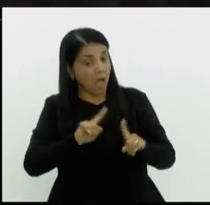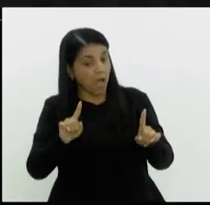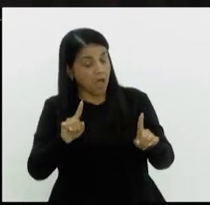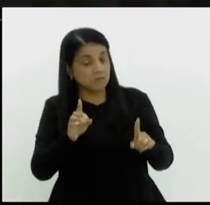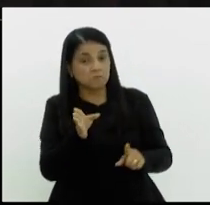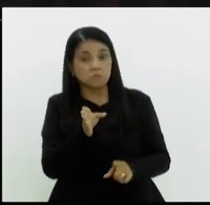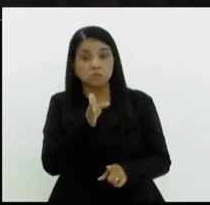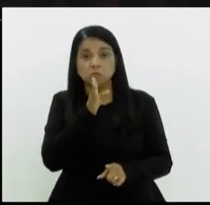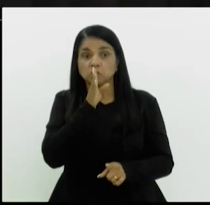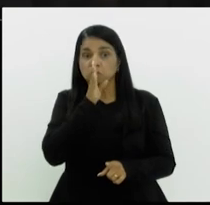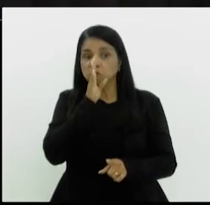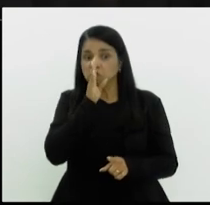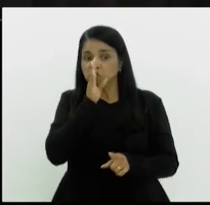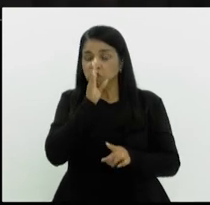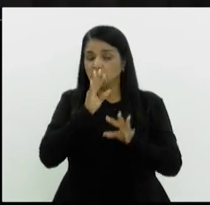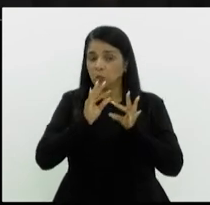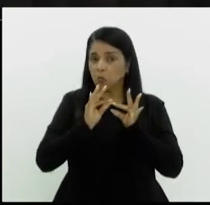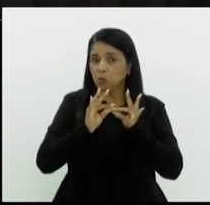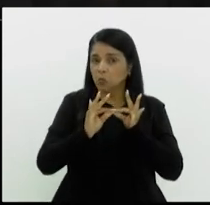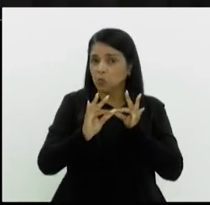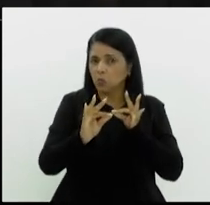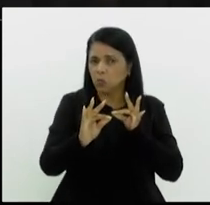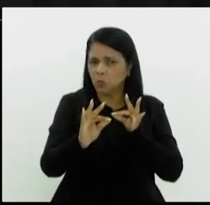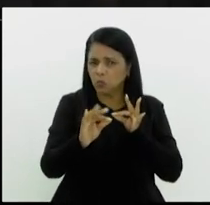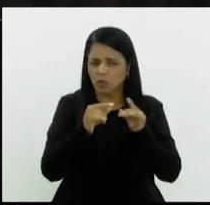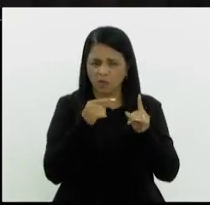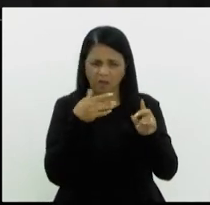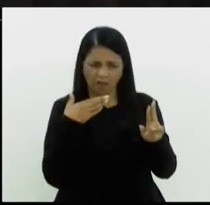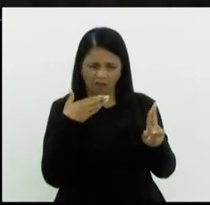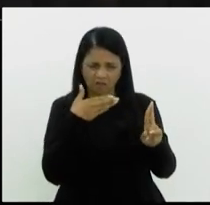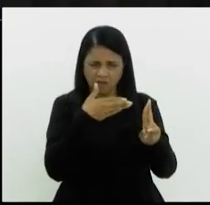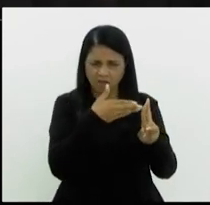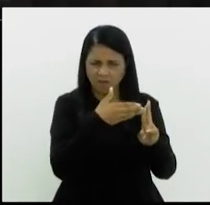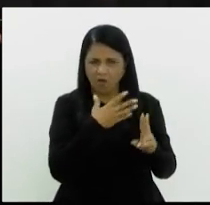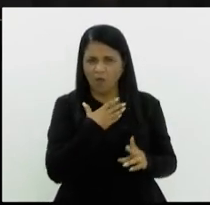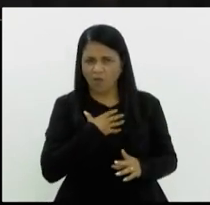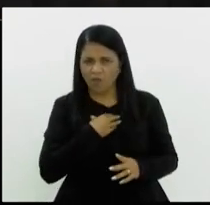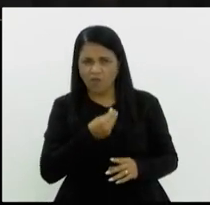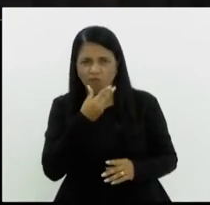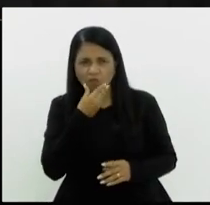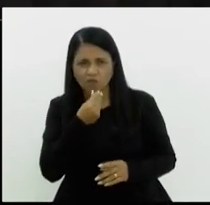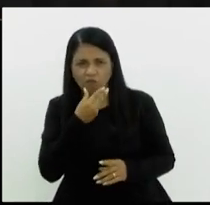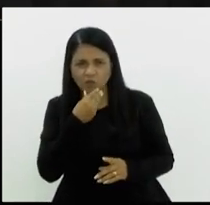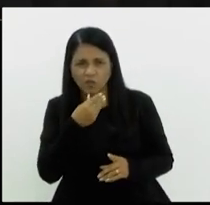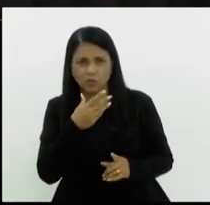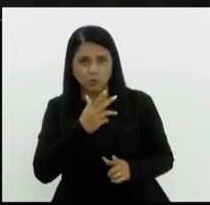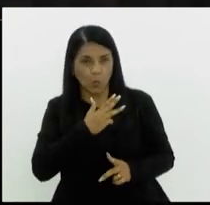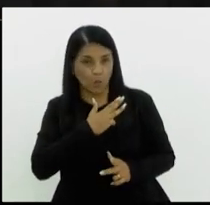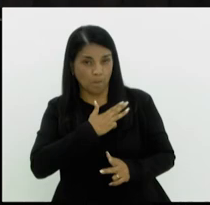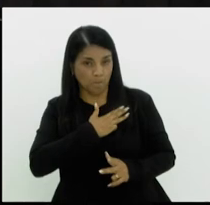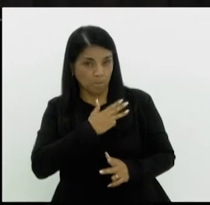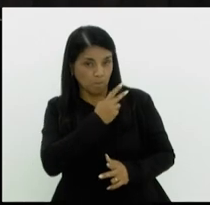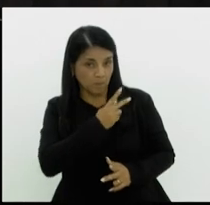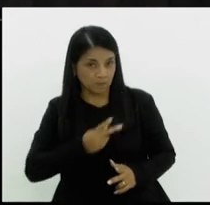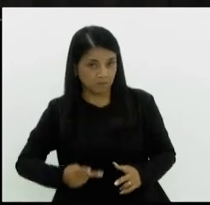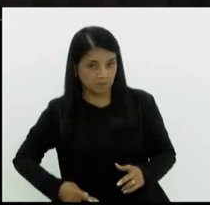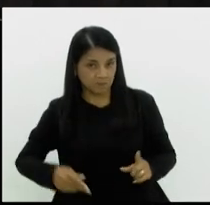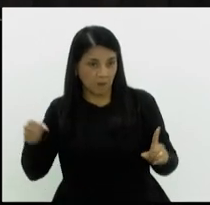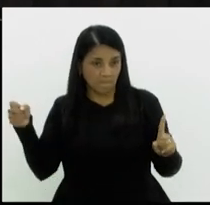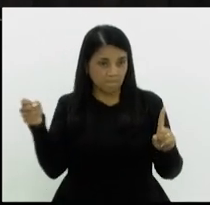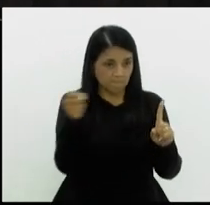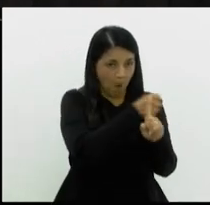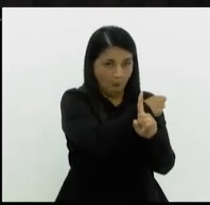do presidente da República, quando agrediu a ex-mulher com cotoveladas, chamando-a